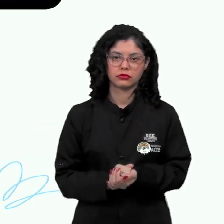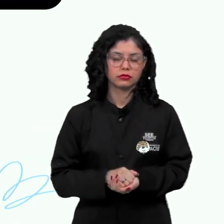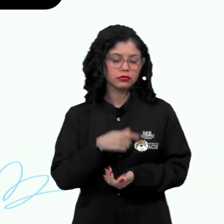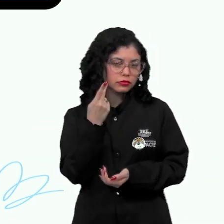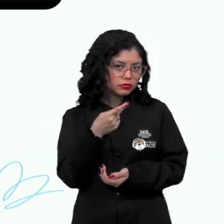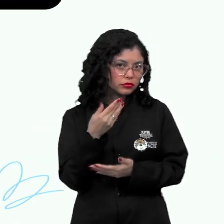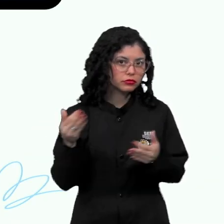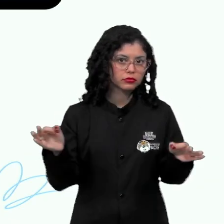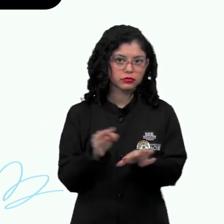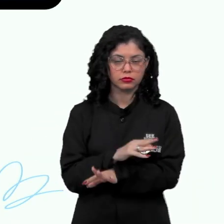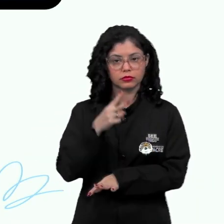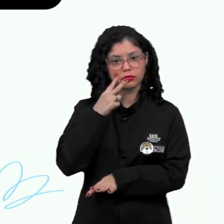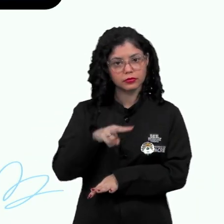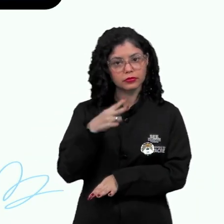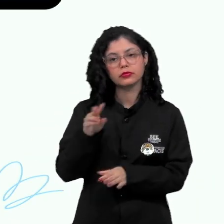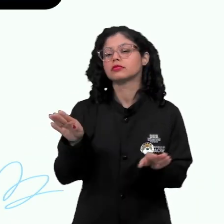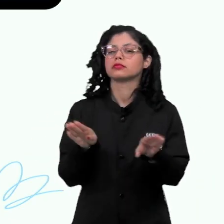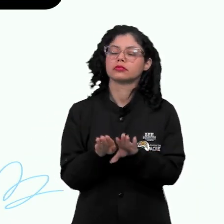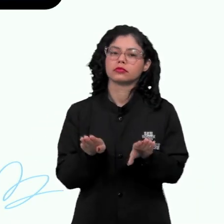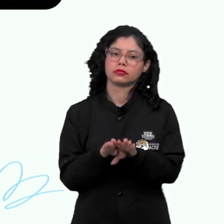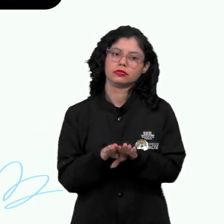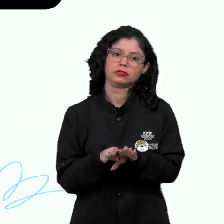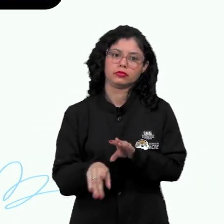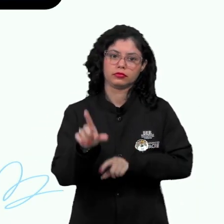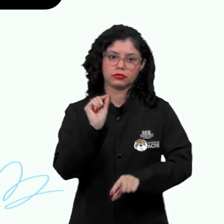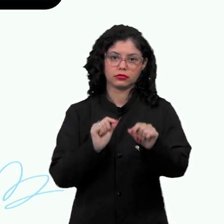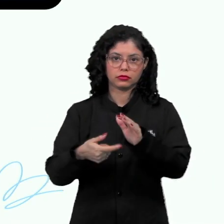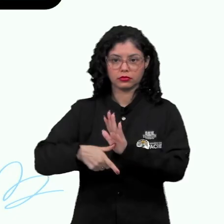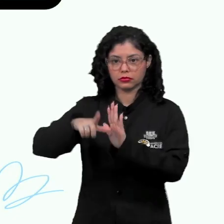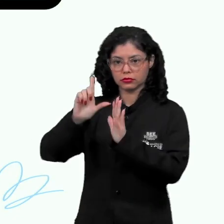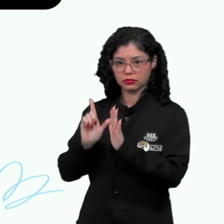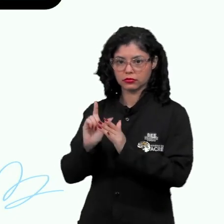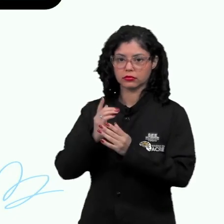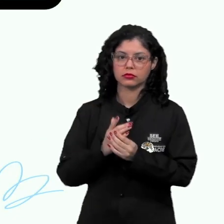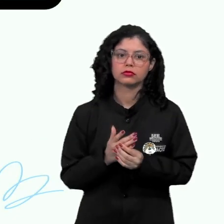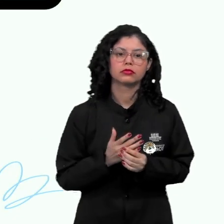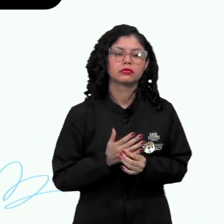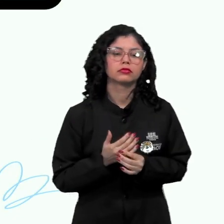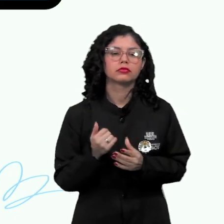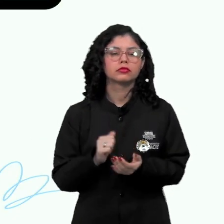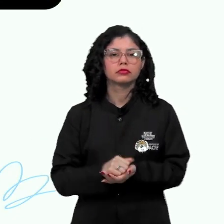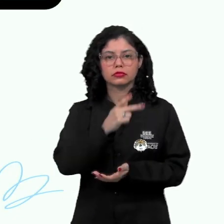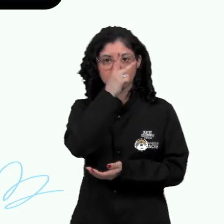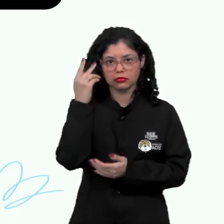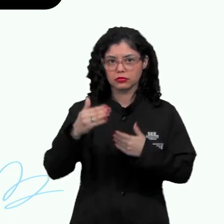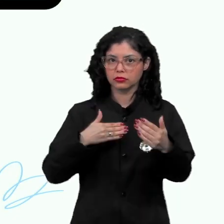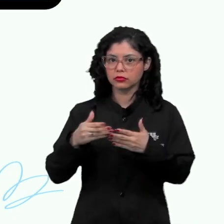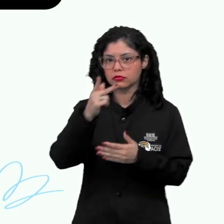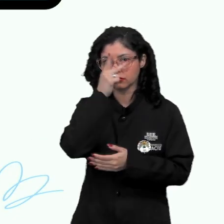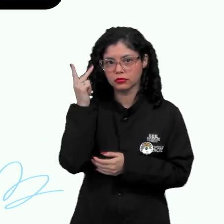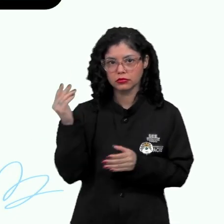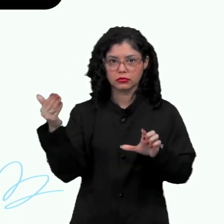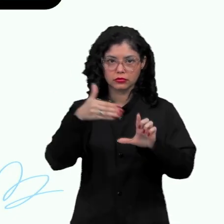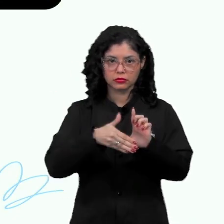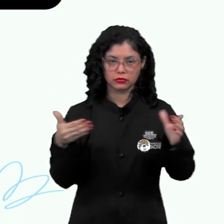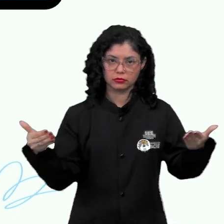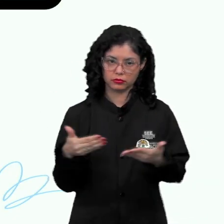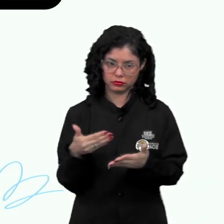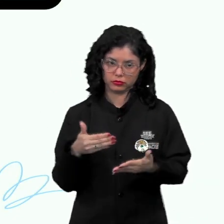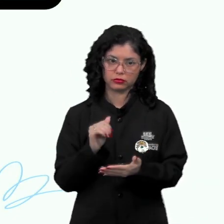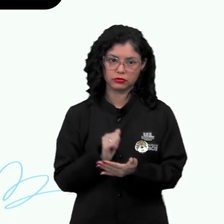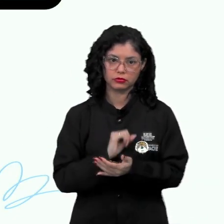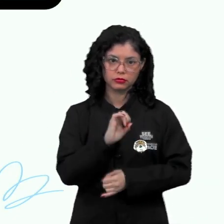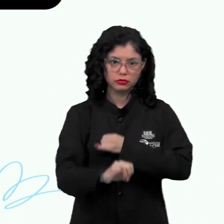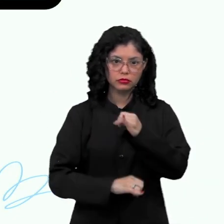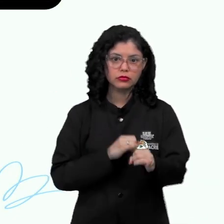nós acabamos de observar também com a alternativa anterior. Qualquer um que tem acesso hoje à